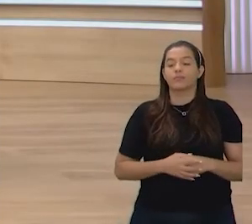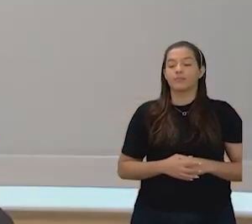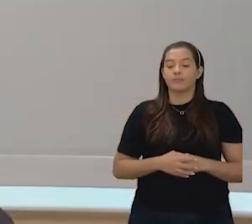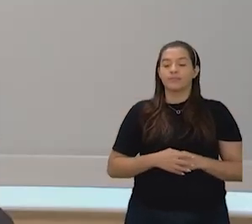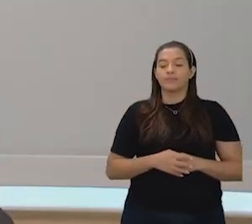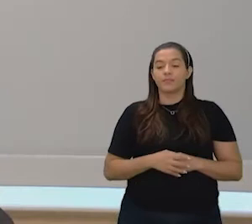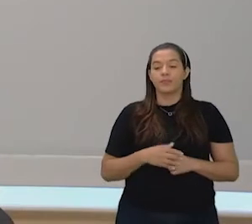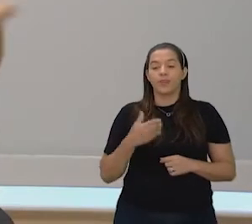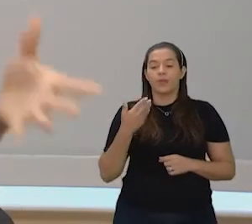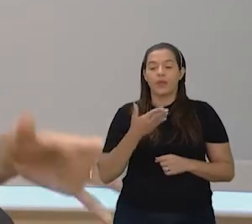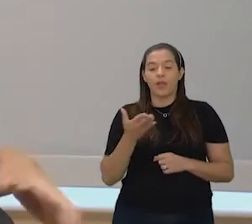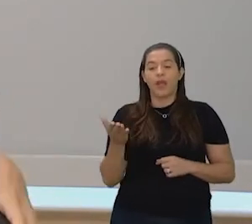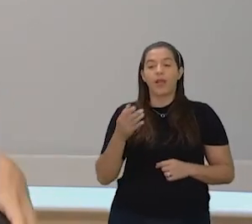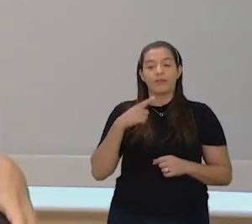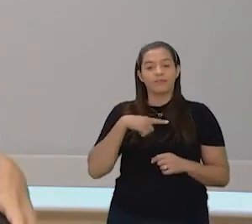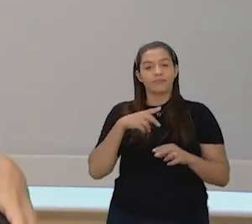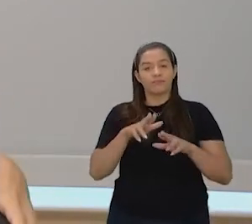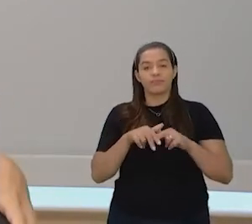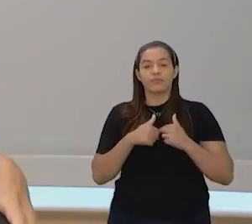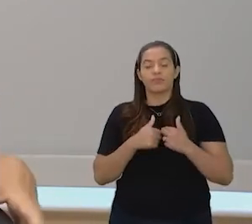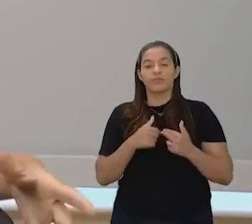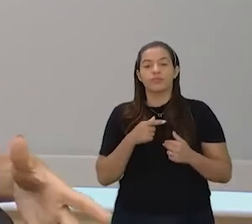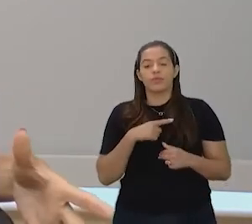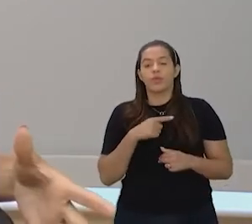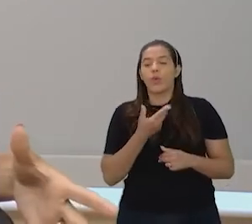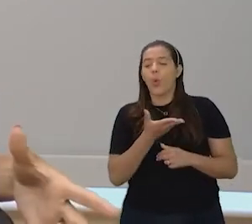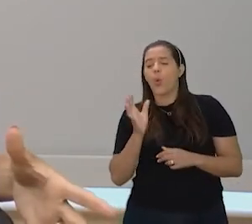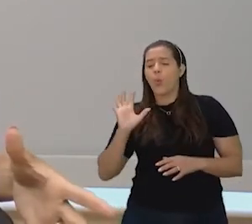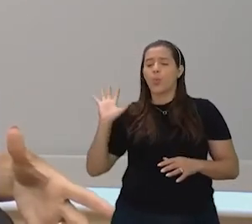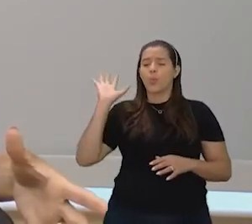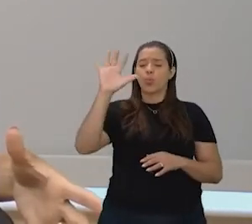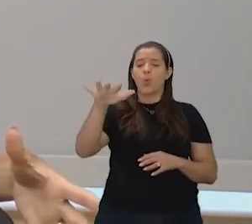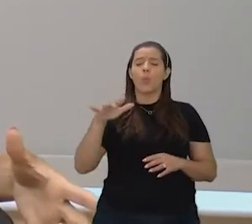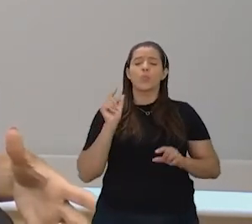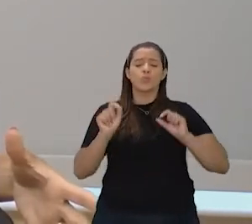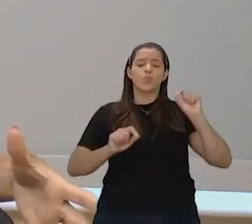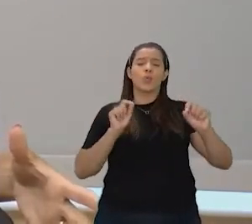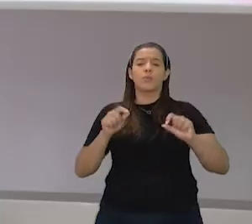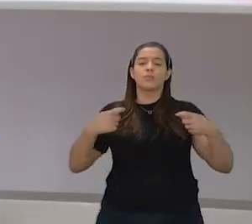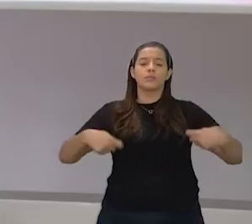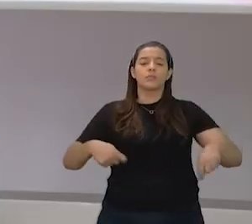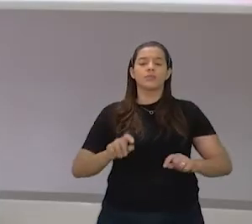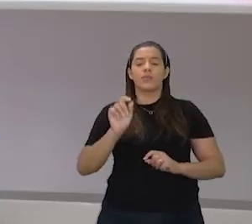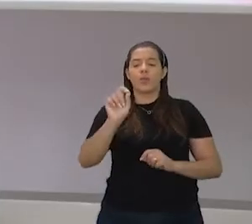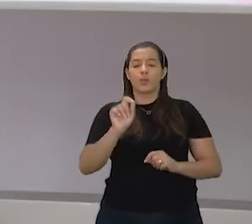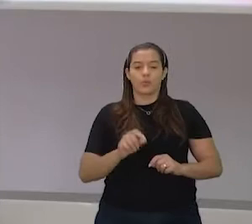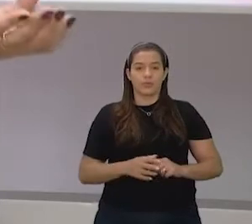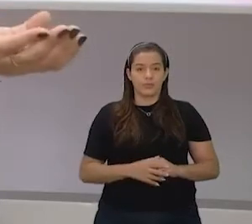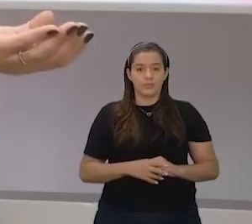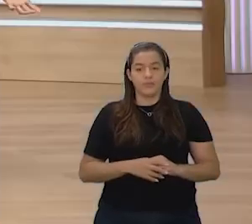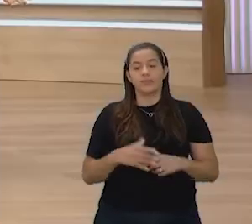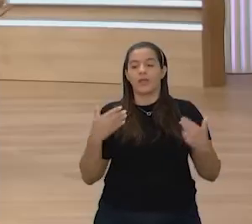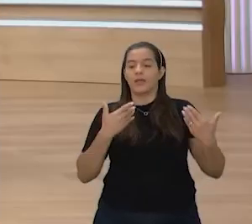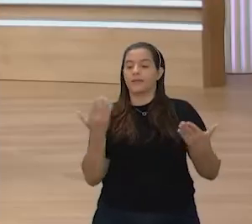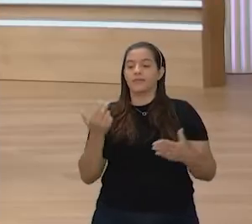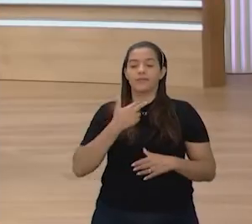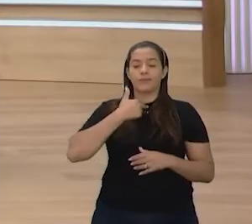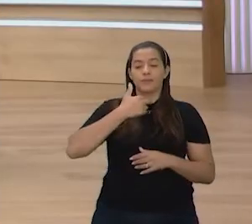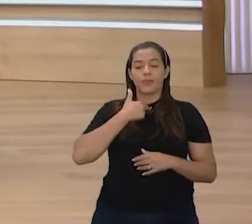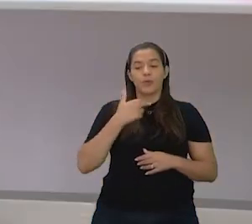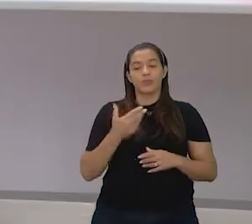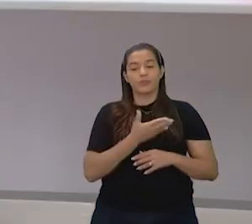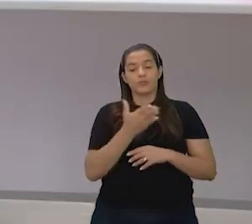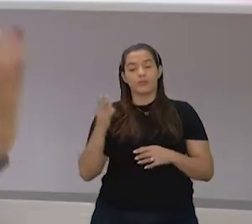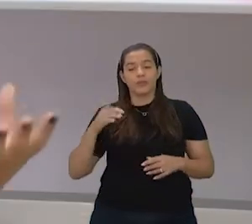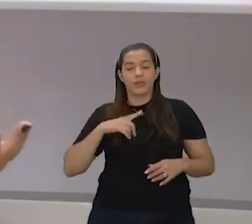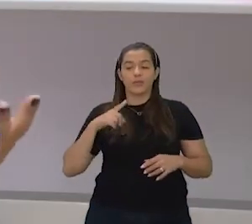É por isso que eu estou dizendo, porque o que você precisa para jogar futsal? Exato, daquele espaço, a quadra, e aí eu não posso dar o futebol, porque o